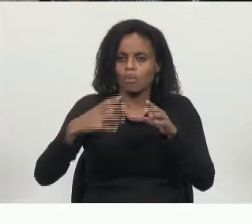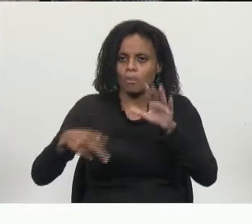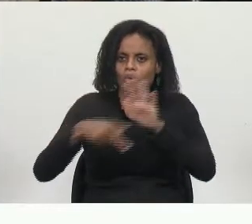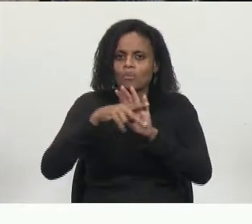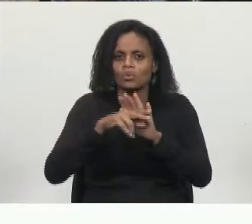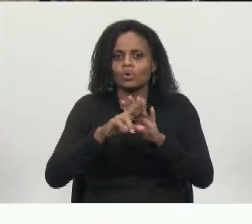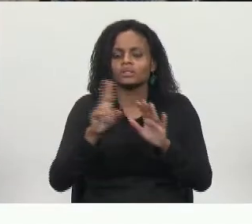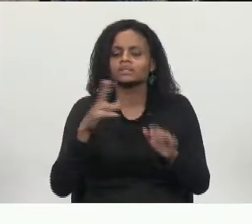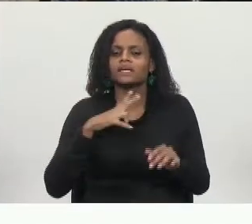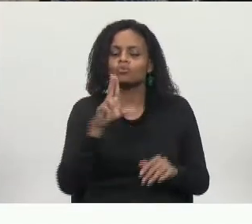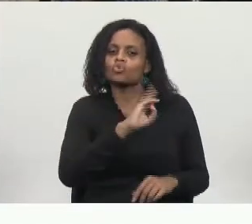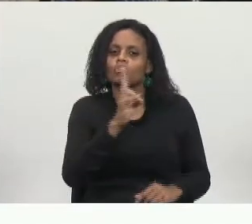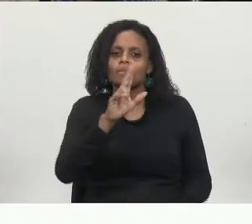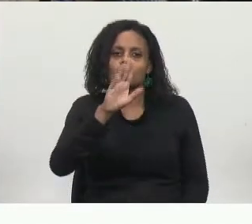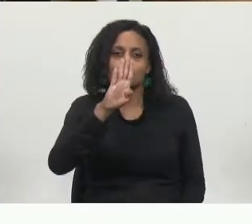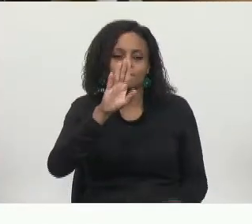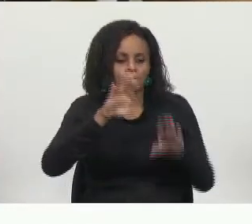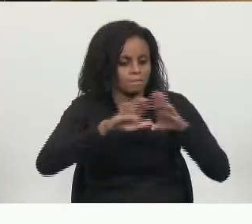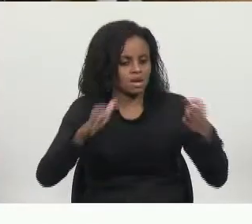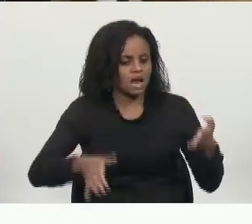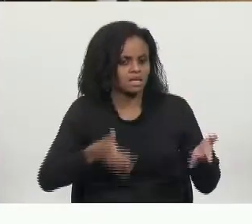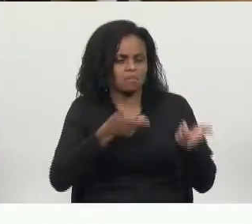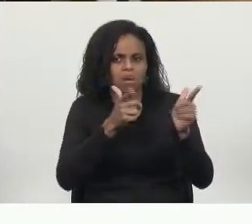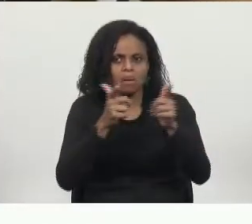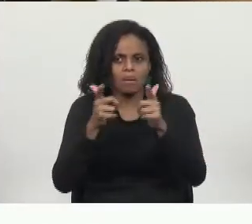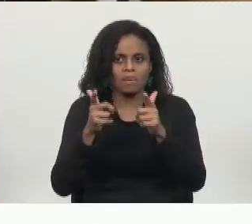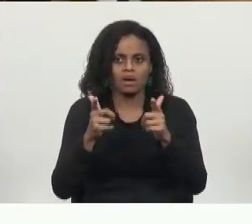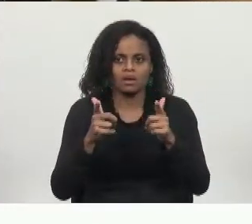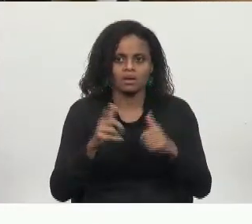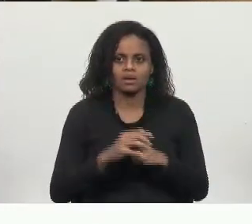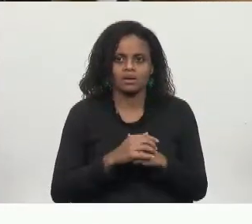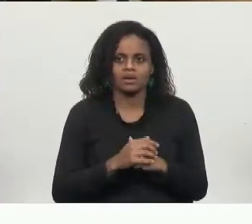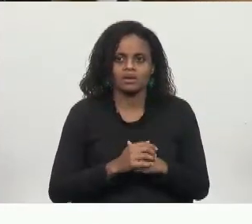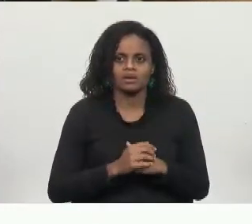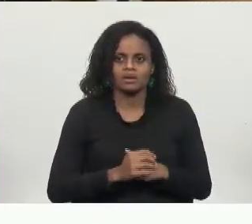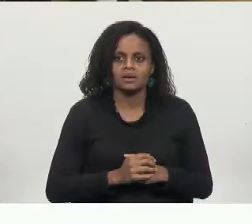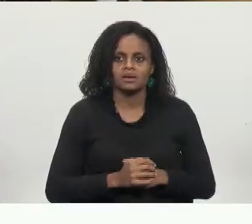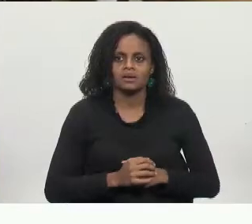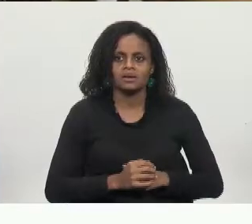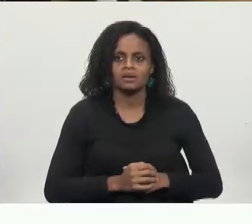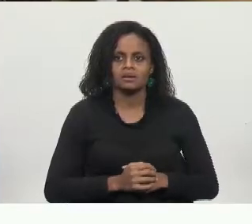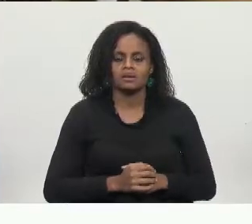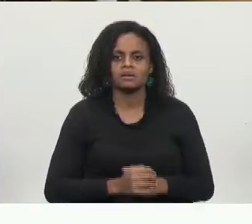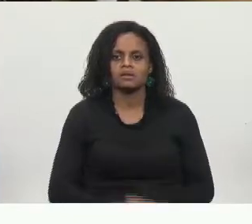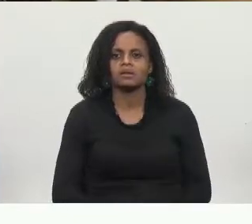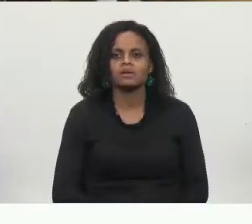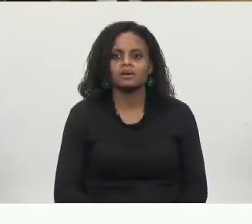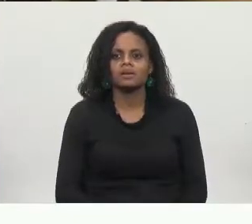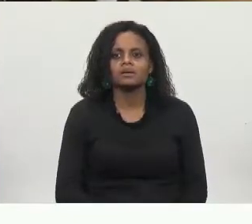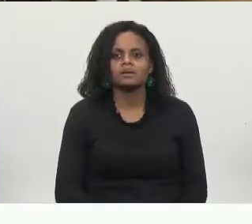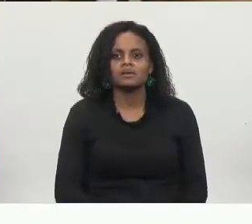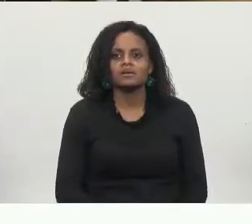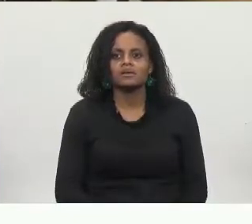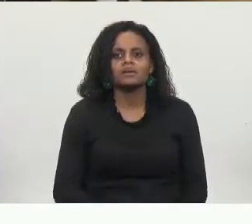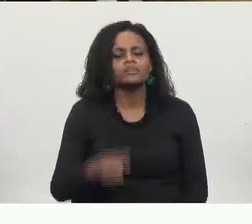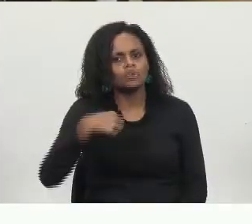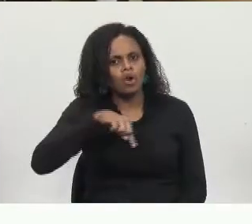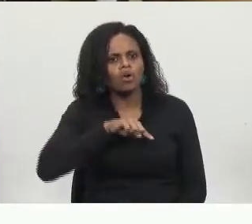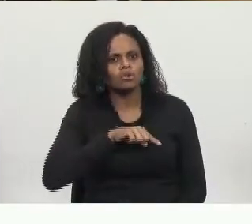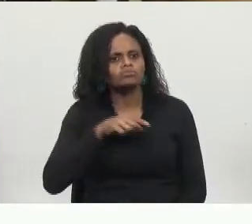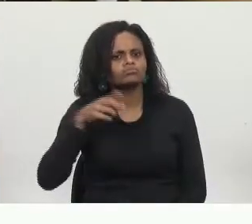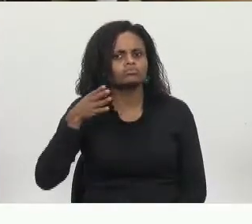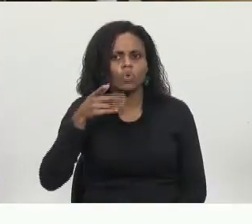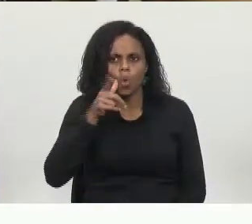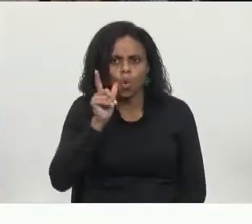estávamos. Então, é um absurdo. Você vê que eles querem crescer de qualquer forma, subindo nas nossas costas, dizendo que nós não estávamos. Nós estávamos, sim. E outra